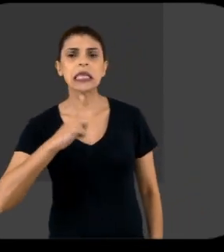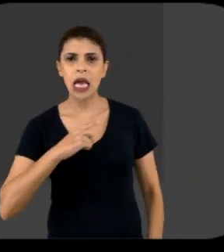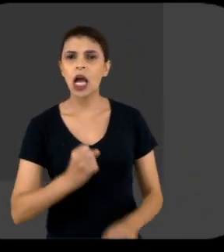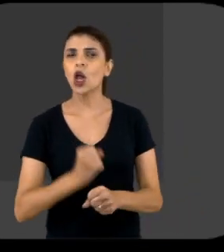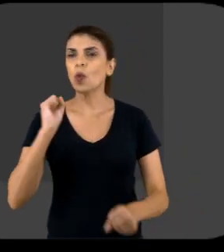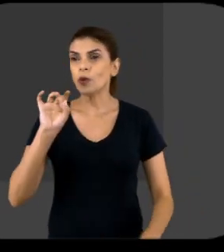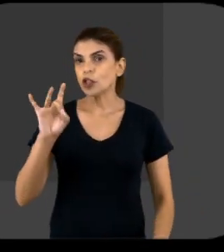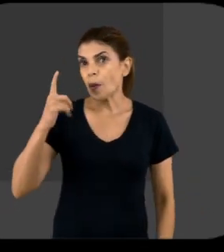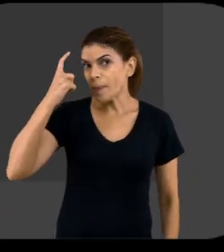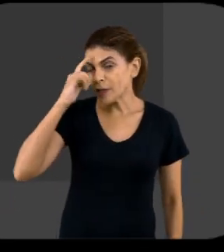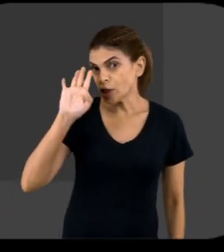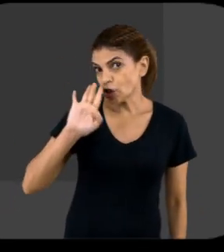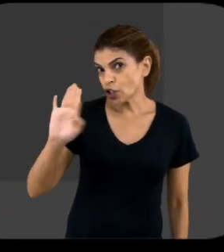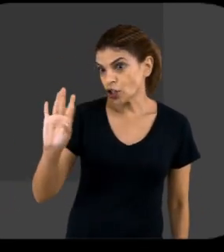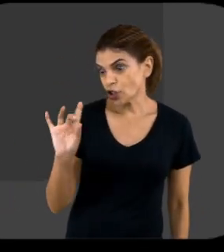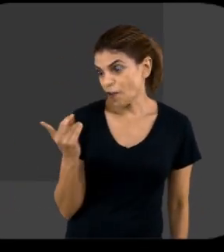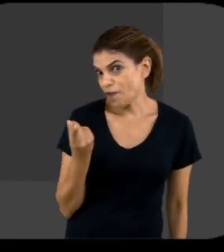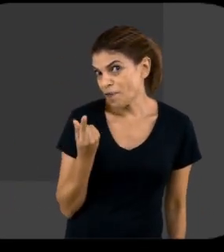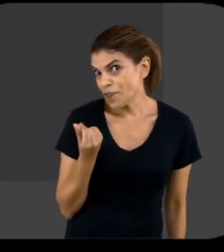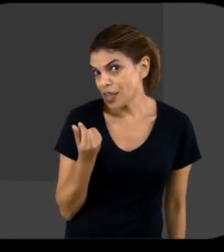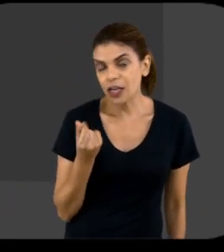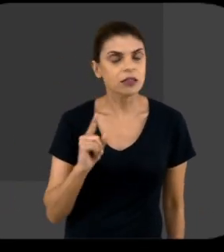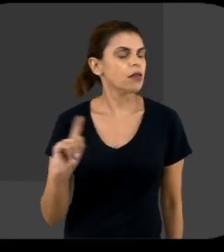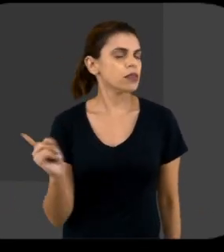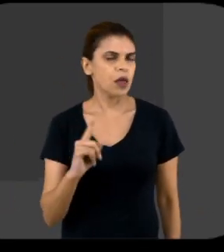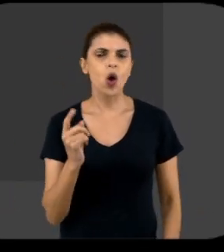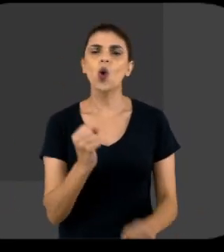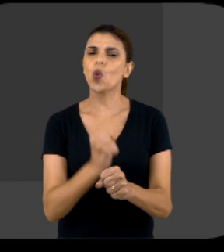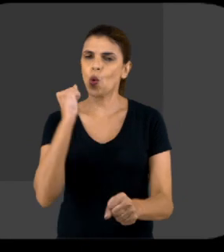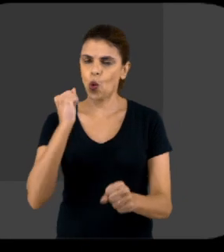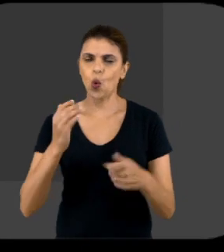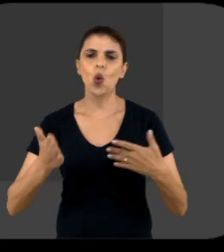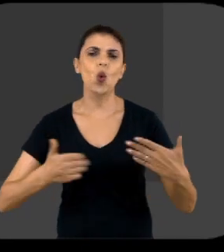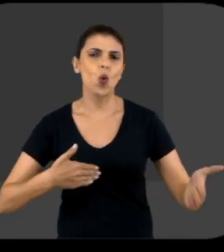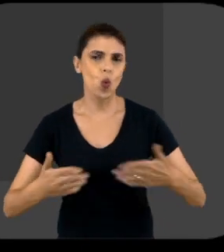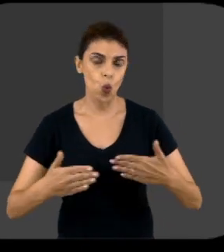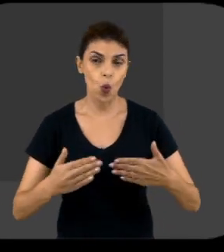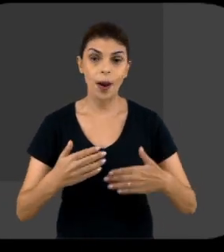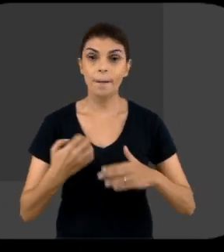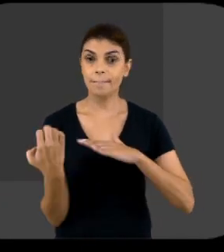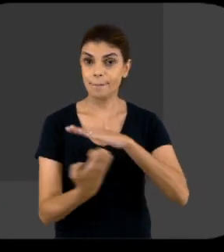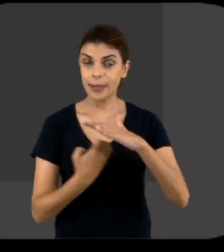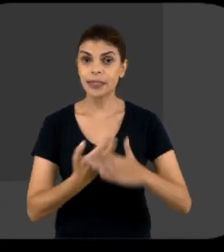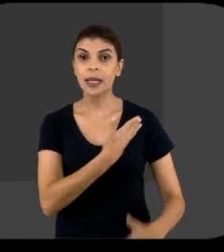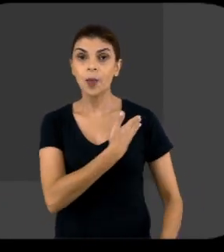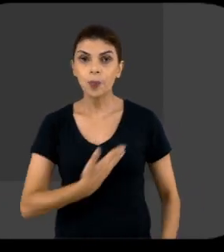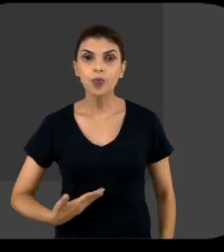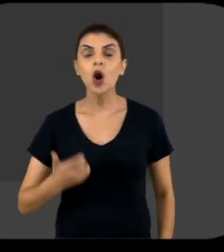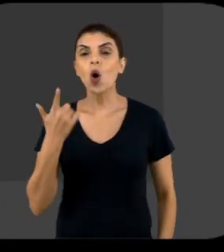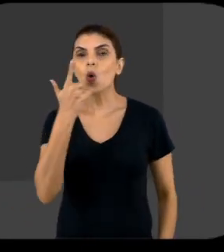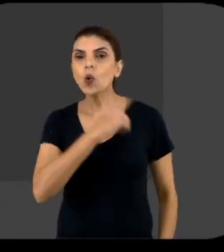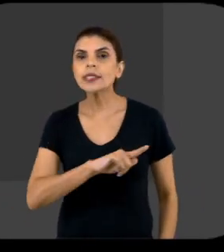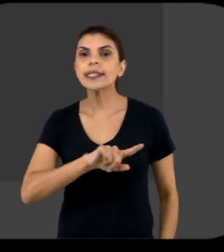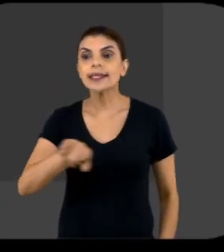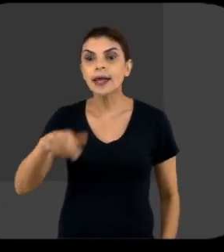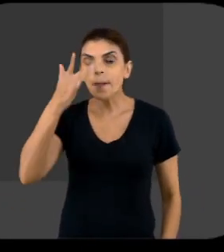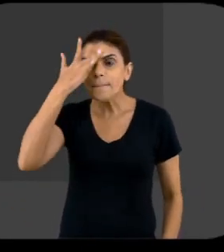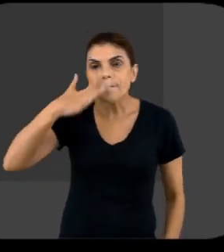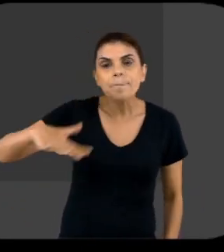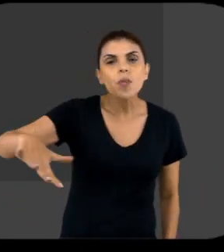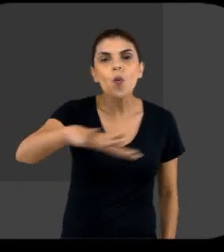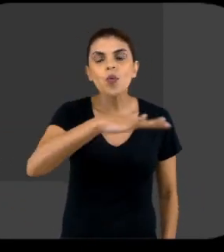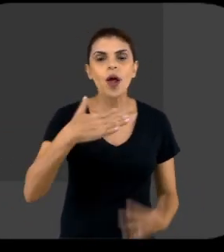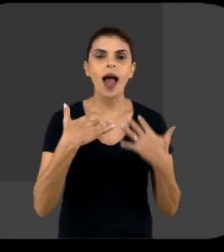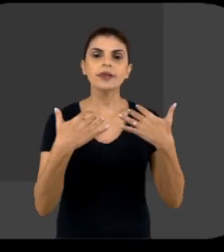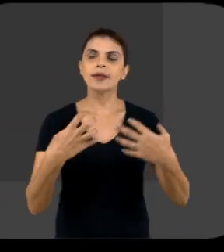gente não pode pensar somente na parte financeira. O lucro da empresa pública é superar as expectativas da